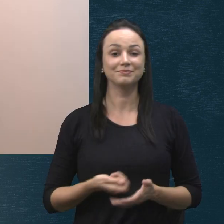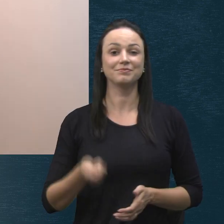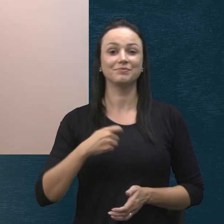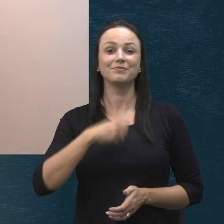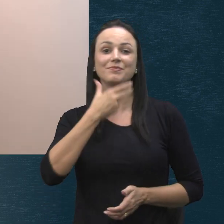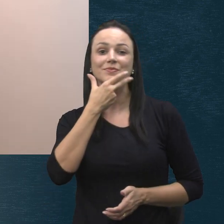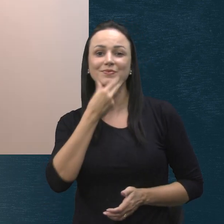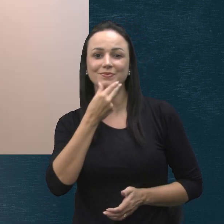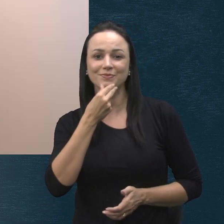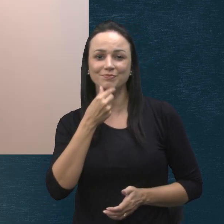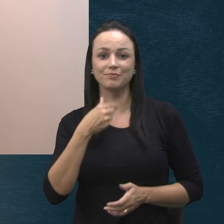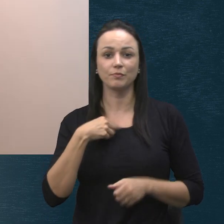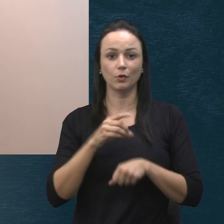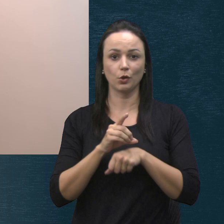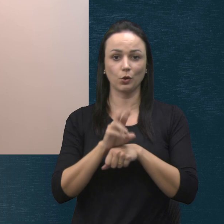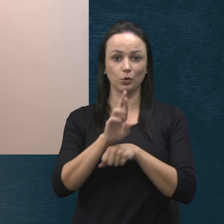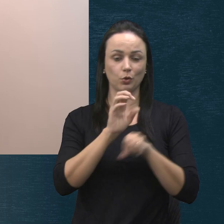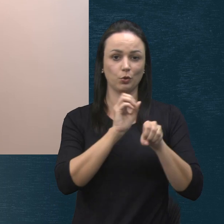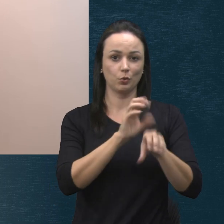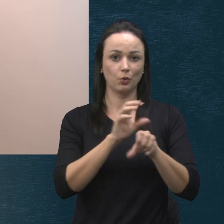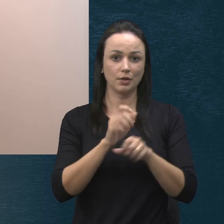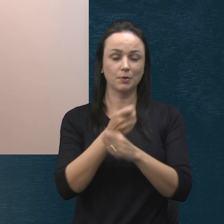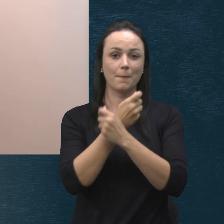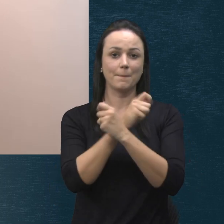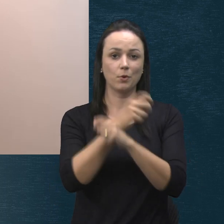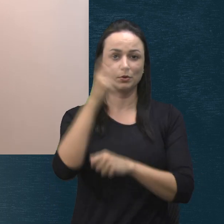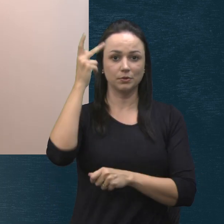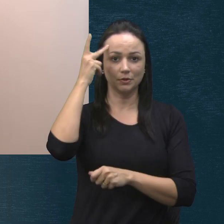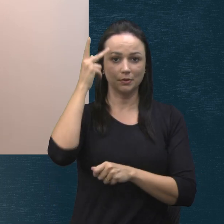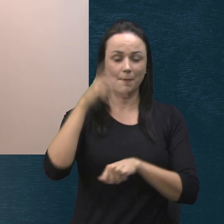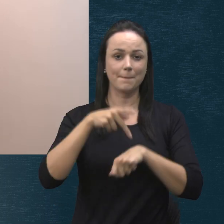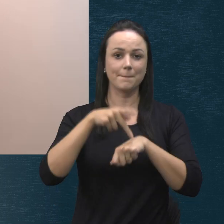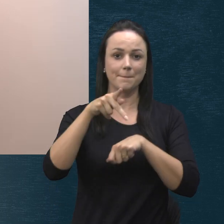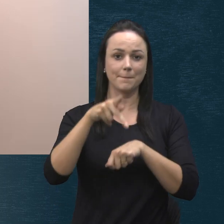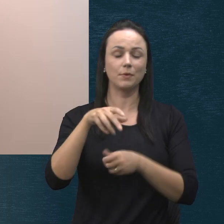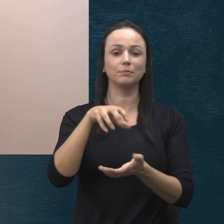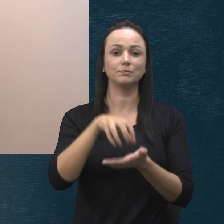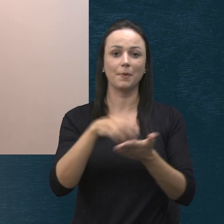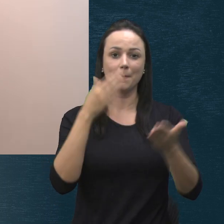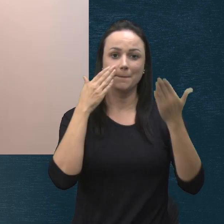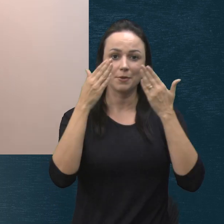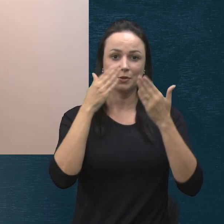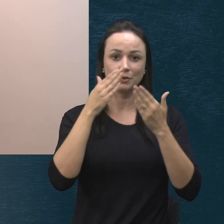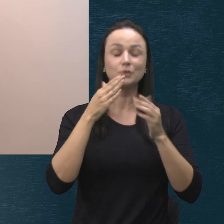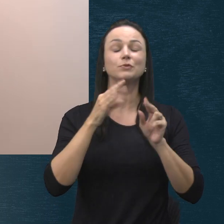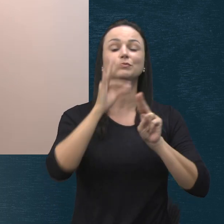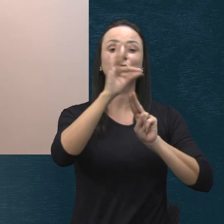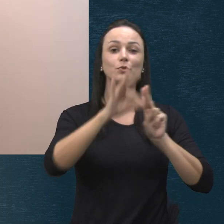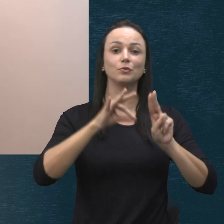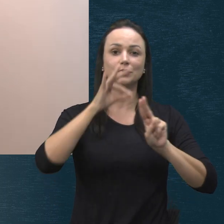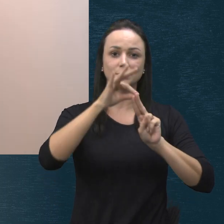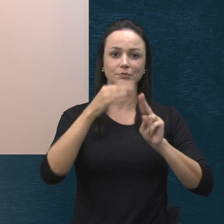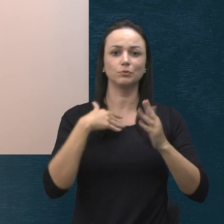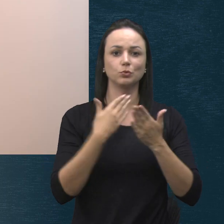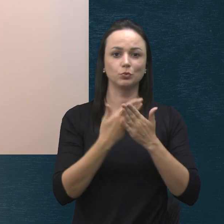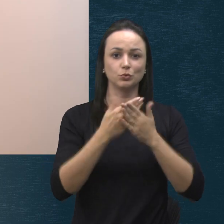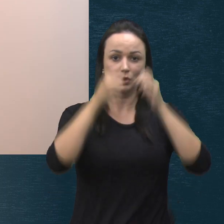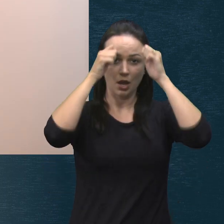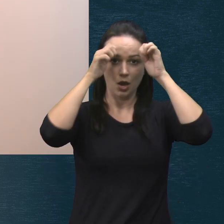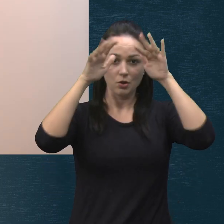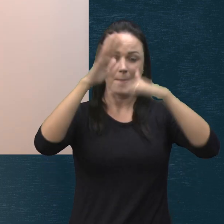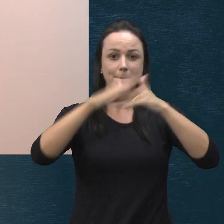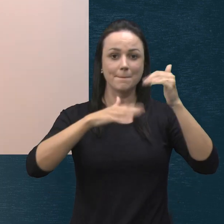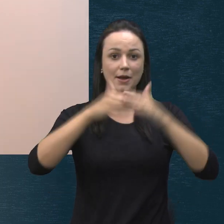Meu nome é Luciano Lacerda, eu sou doutor em Educação pela PUC São Paulo, fiz o pós-doutoramento no Departamento de Psicologia da UFSCar. Eu estudo autismo e práticas